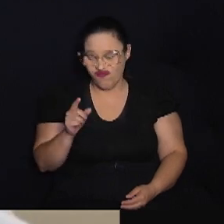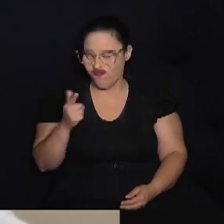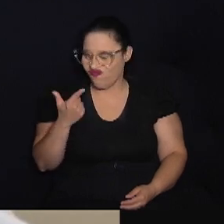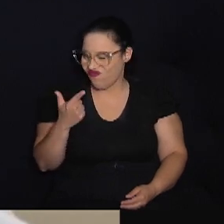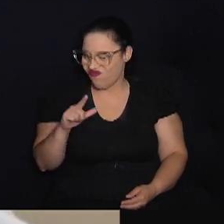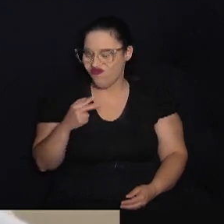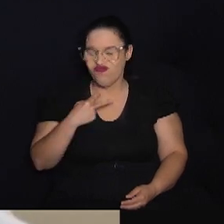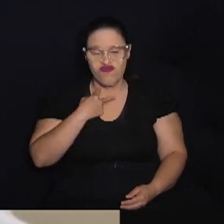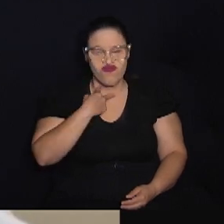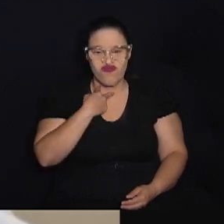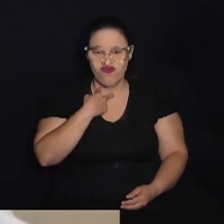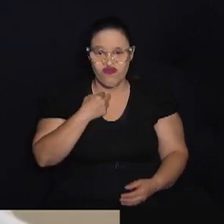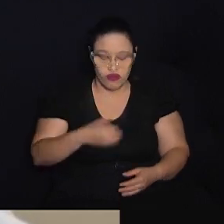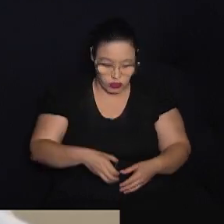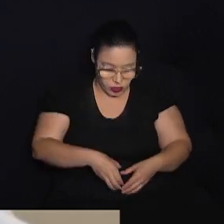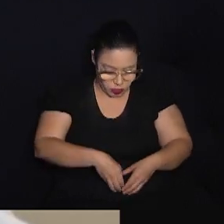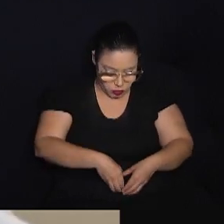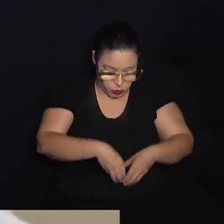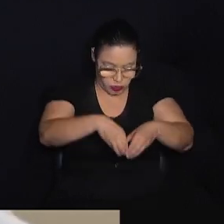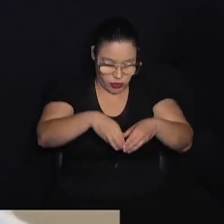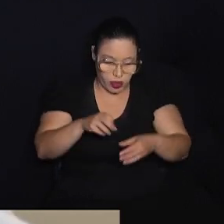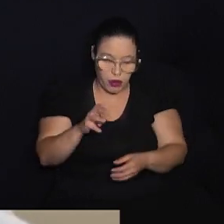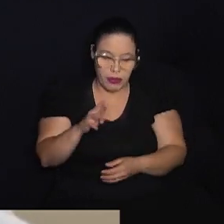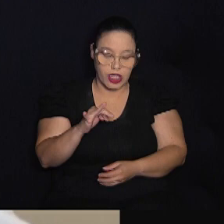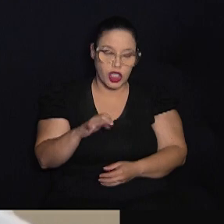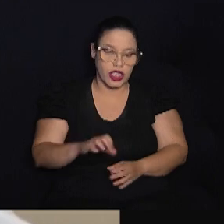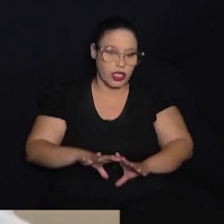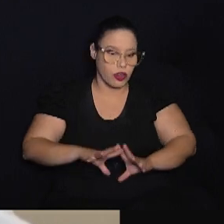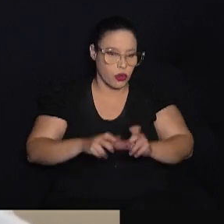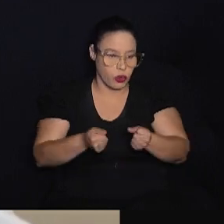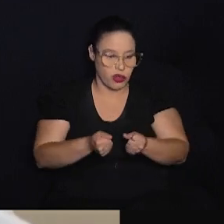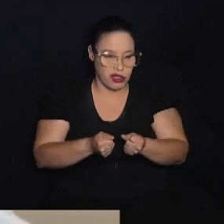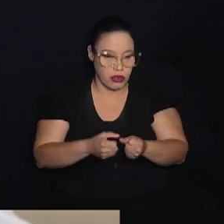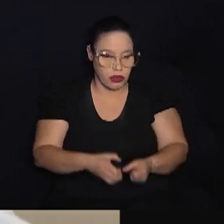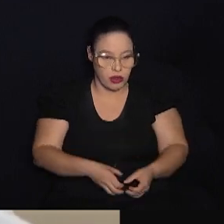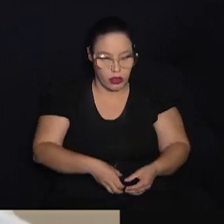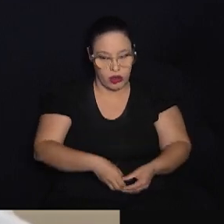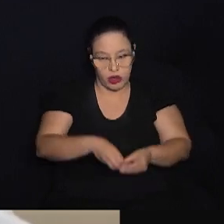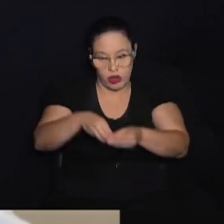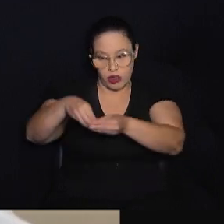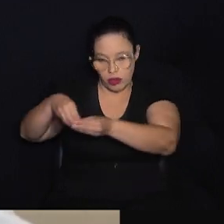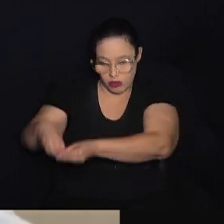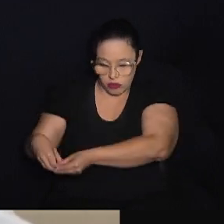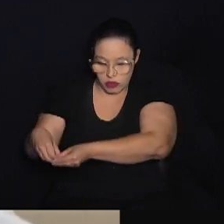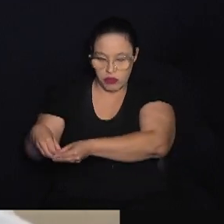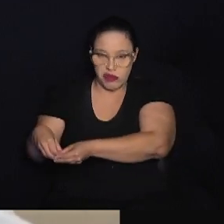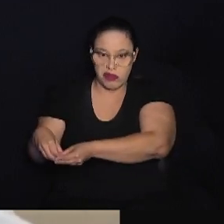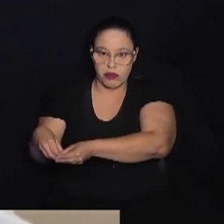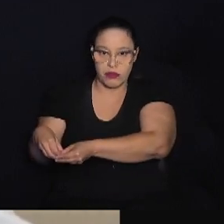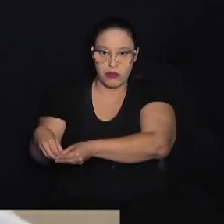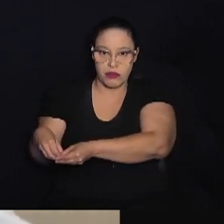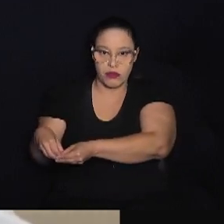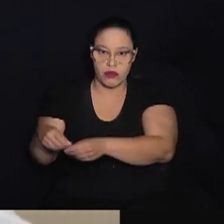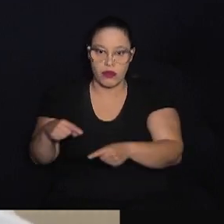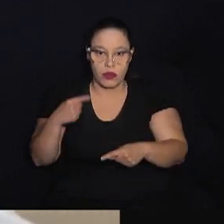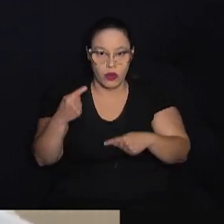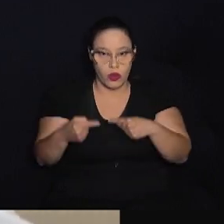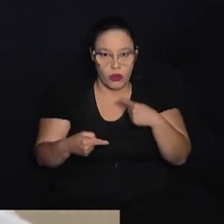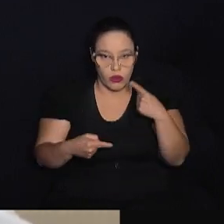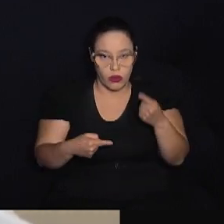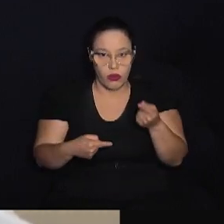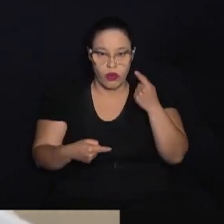você tem que tirar a bexiga inteira. Quando você tira a bexiga inteira, você acaba tirando outros